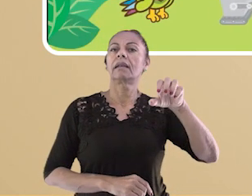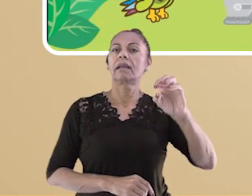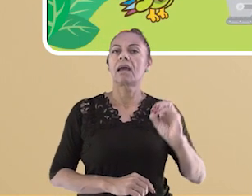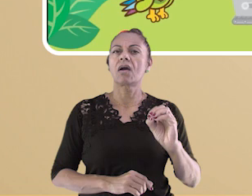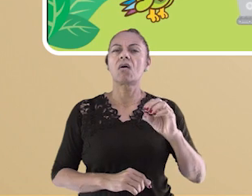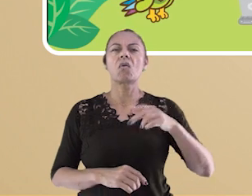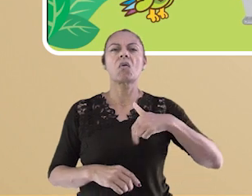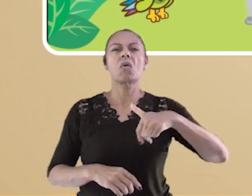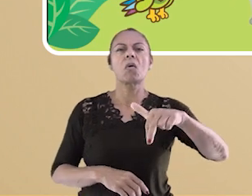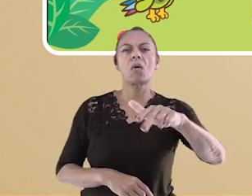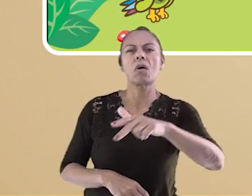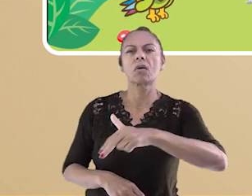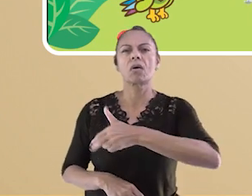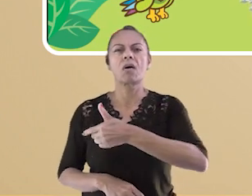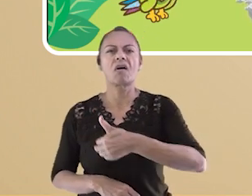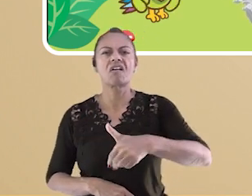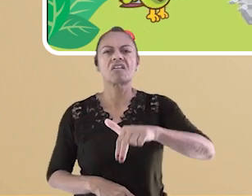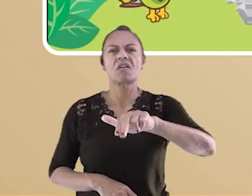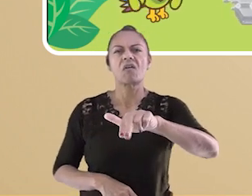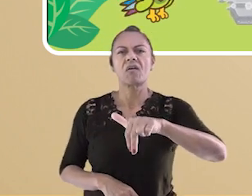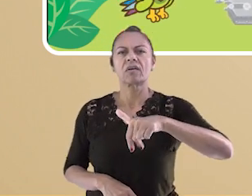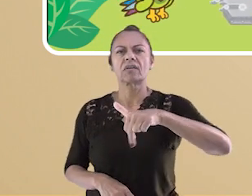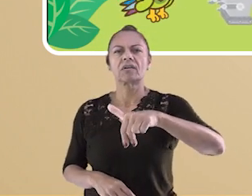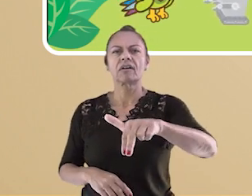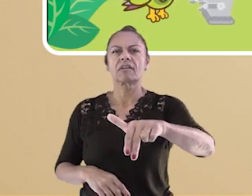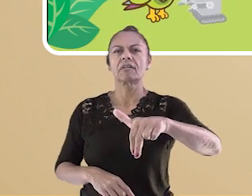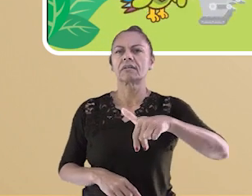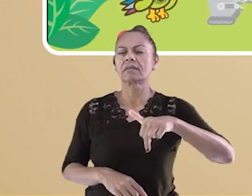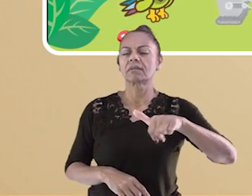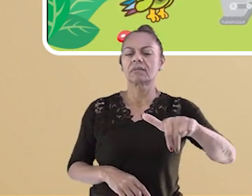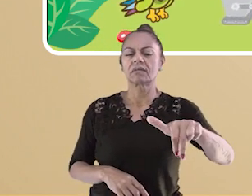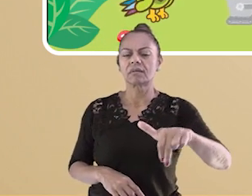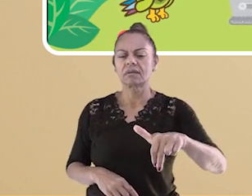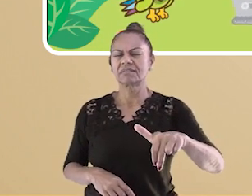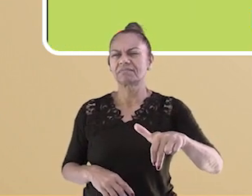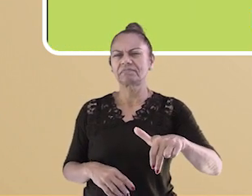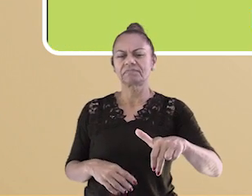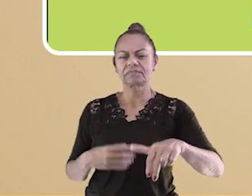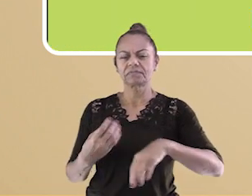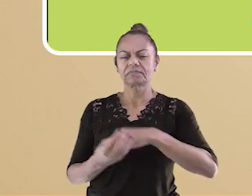Com tanta coisa espalhada, parece que a turminha se divertiu bastante hoje.